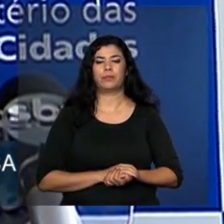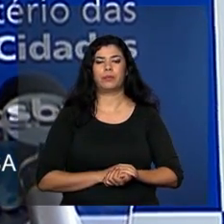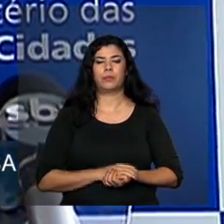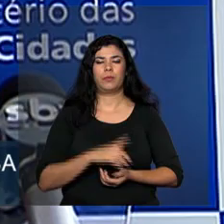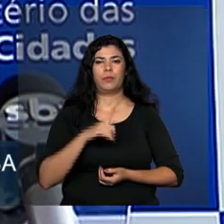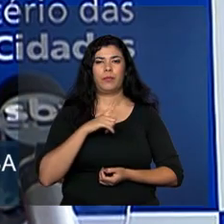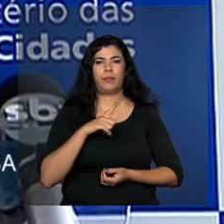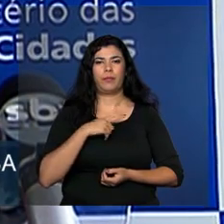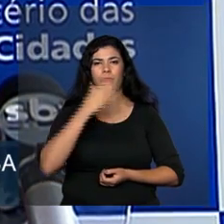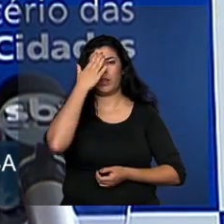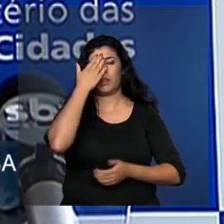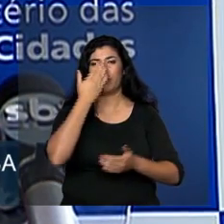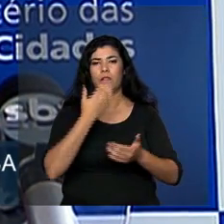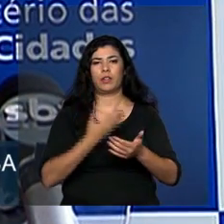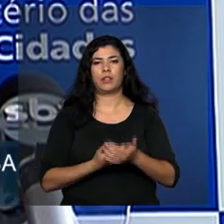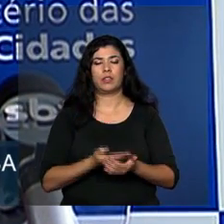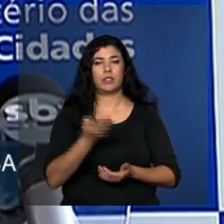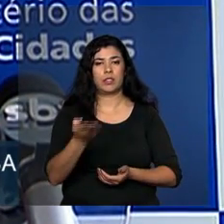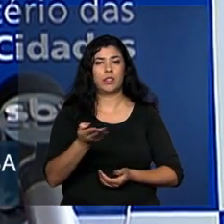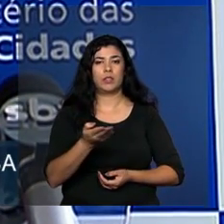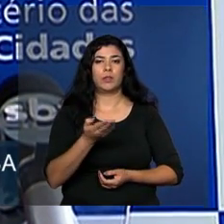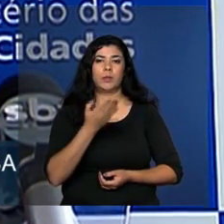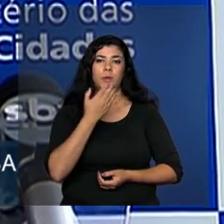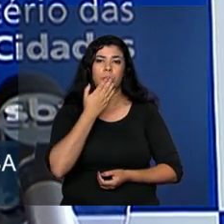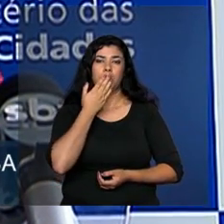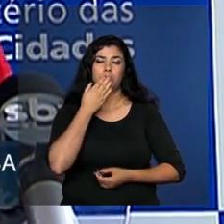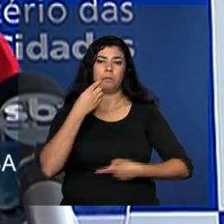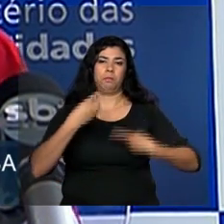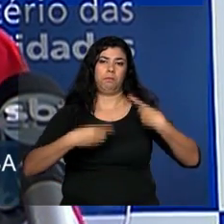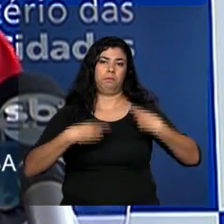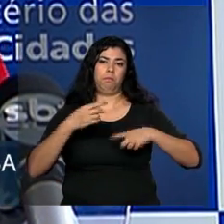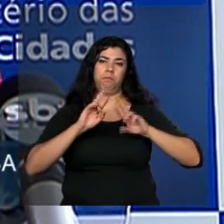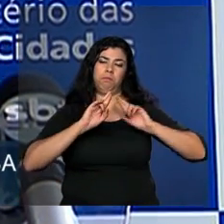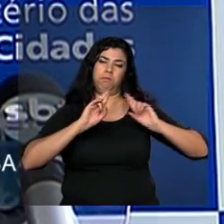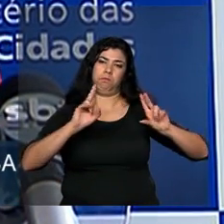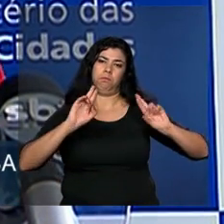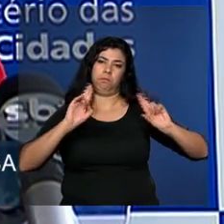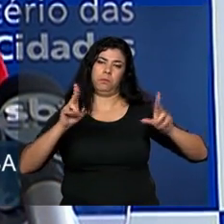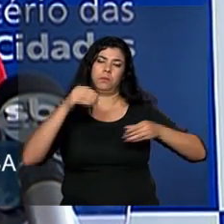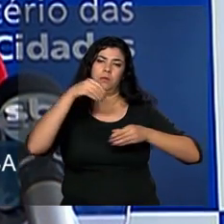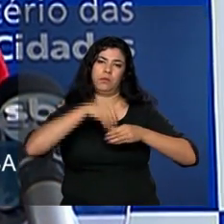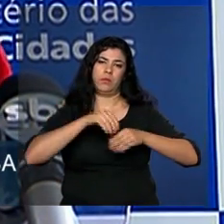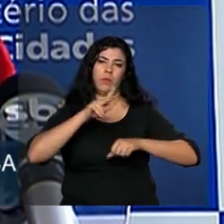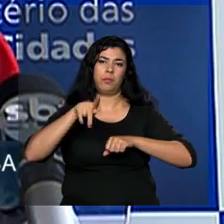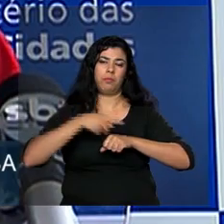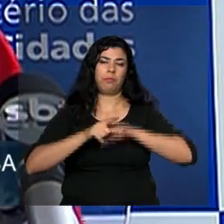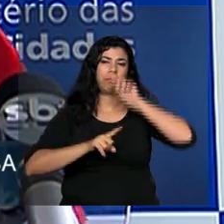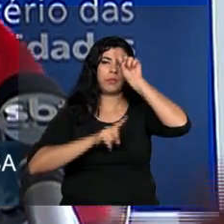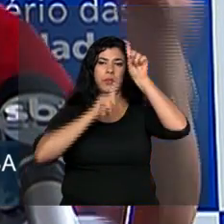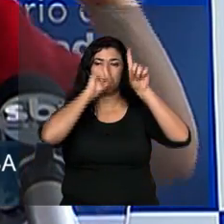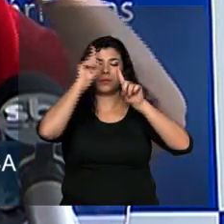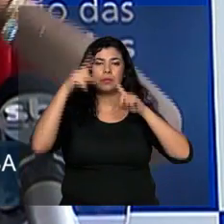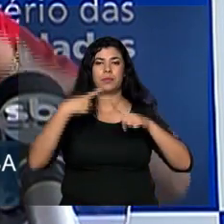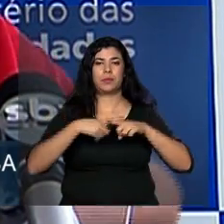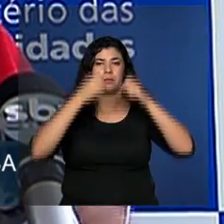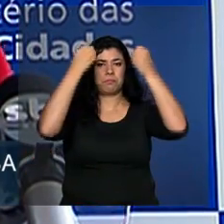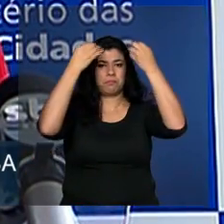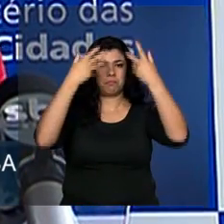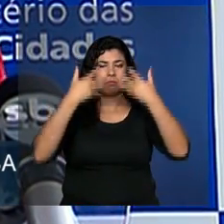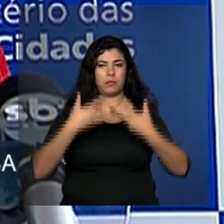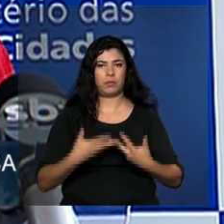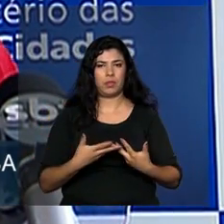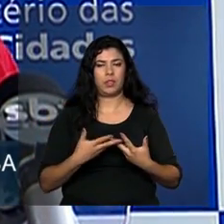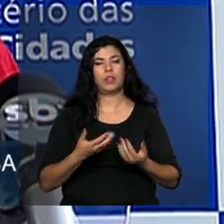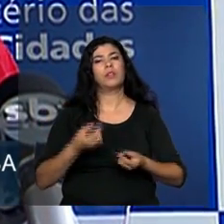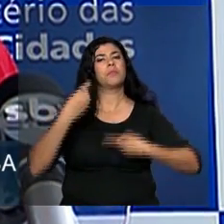acho que essa é o tipo da discussão estranha num país democrático. Sabe por quê? Vou explicar porque que eu